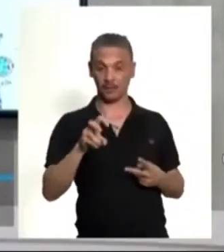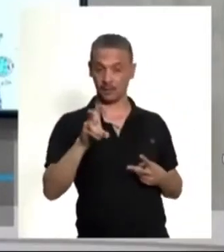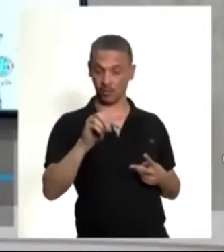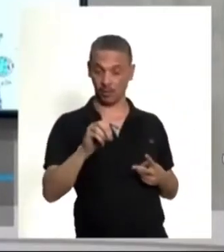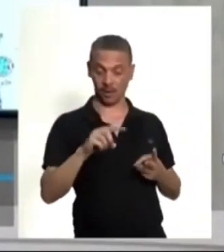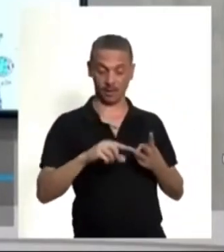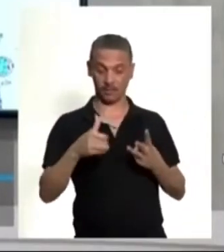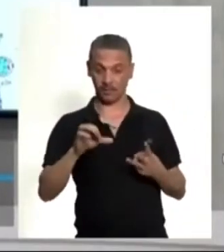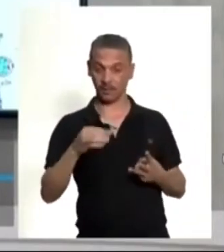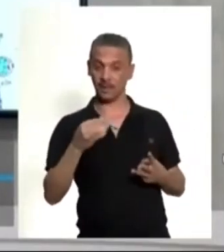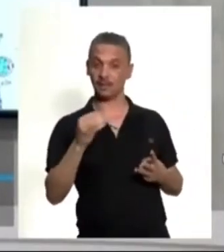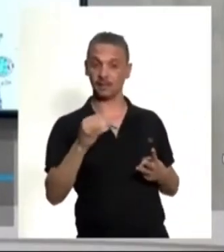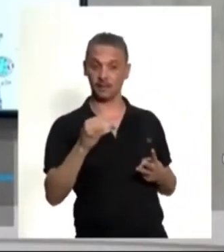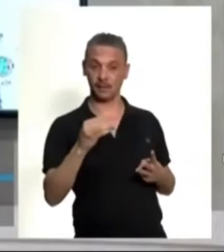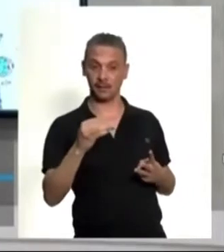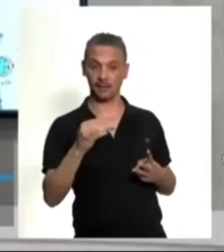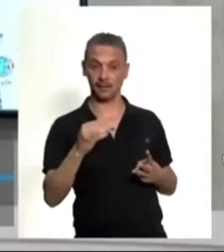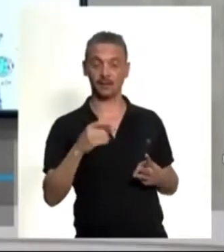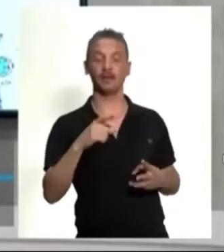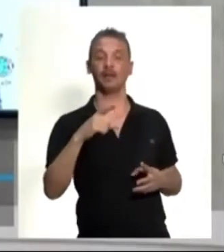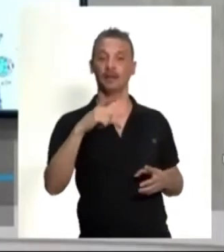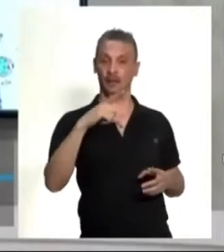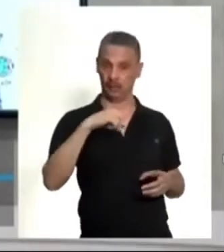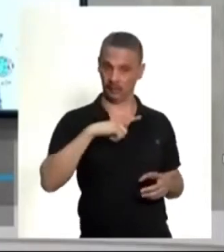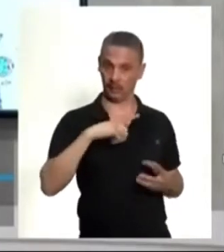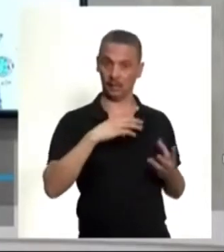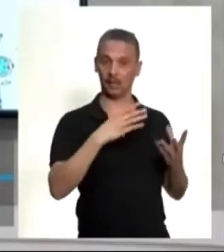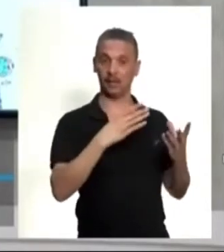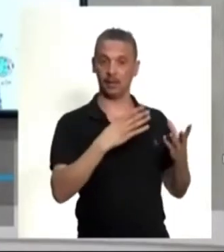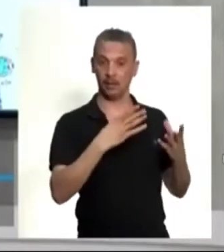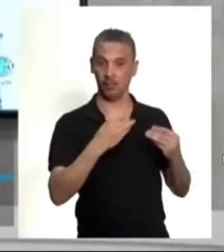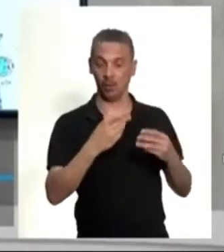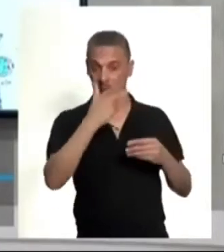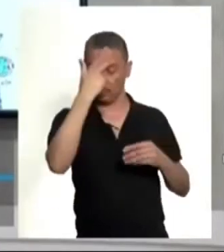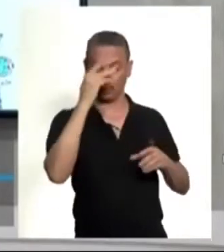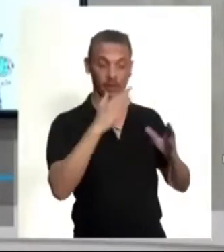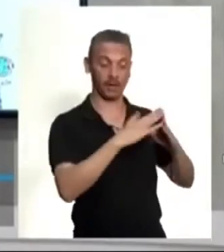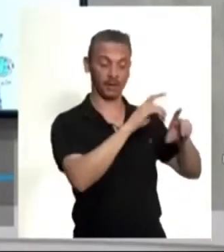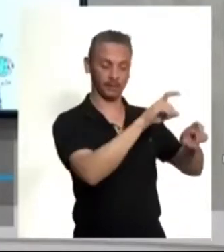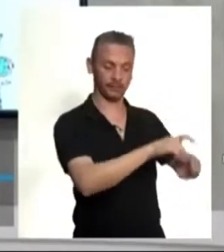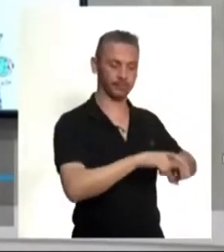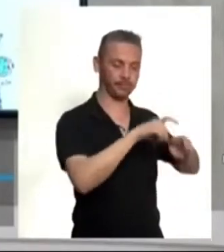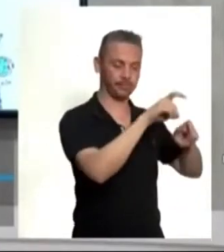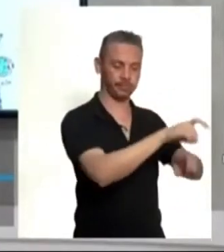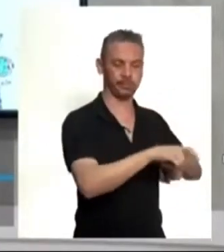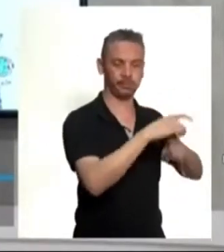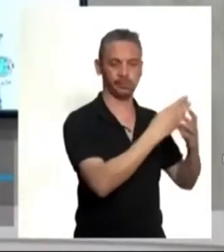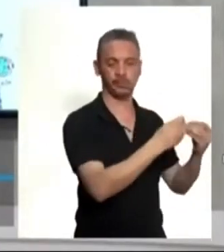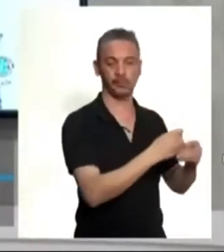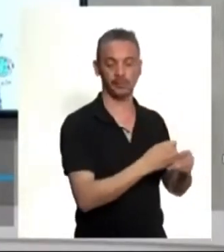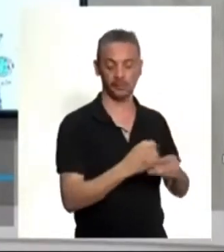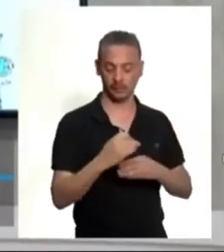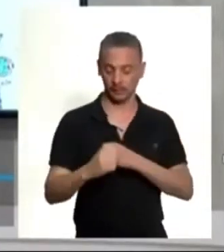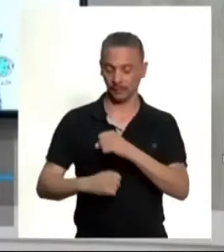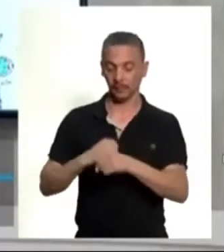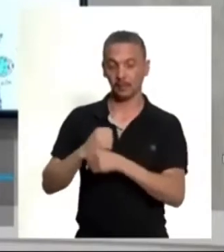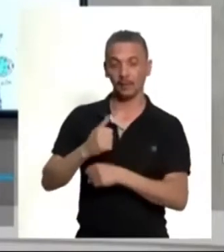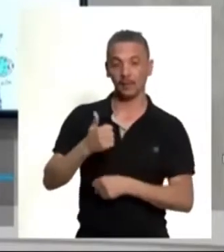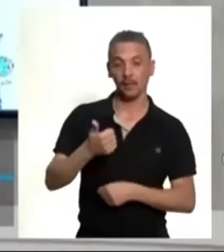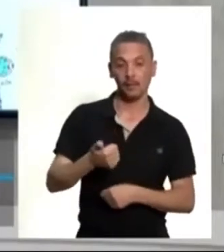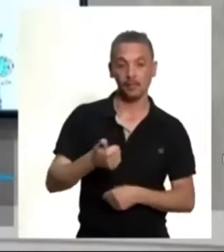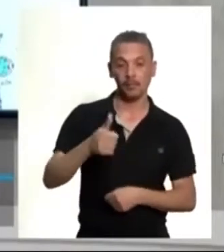60, ainda havia o predomínio rural. Mas a partir da década de 70, nós temos aqui, né,